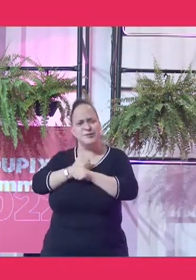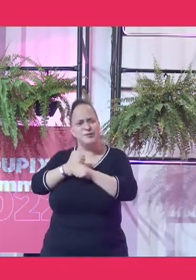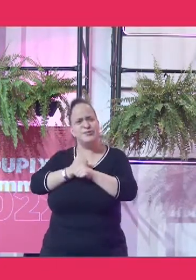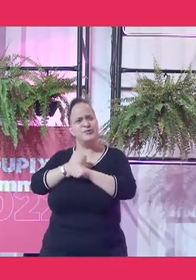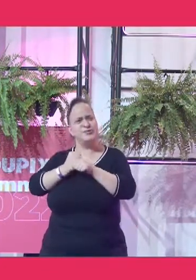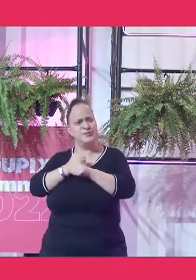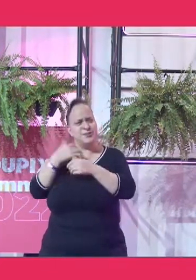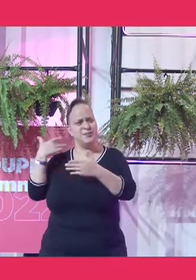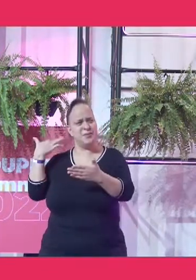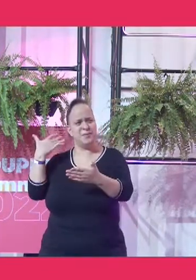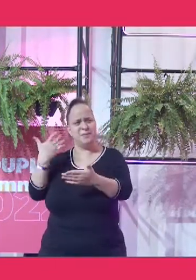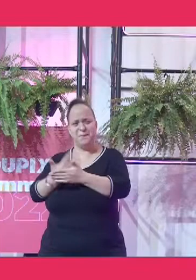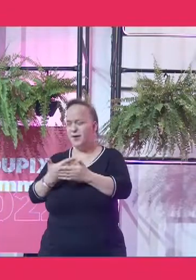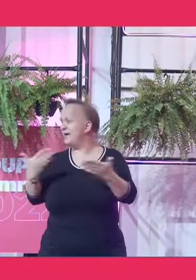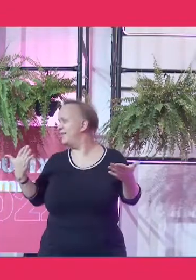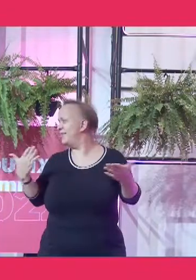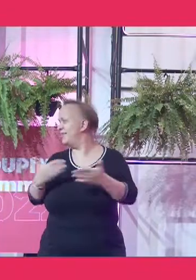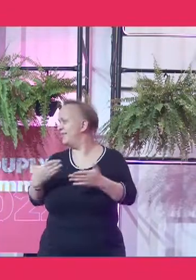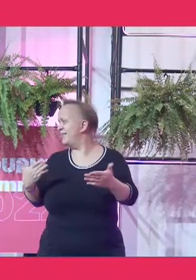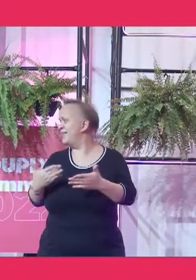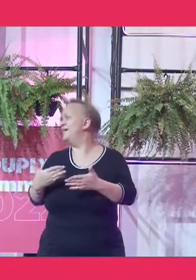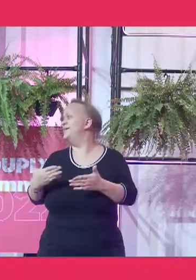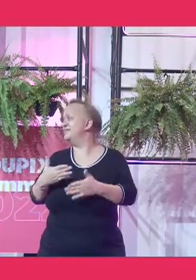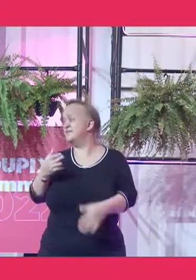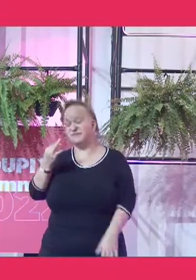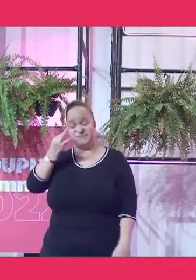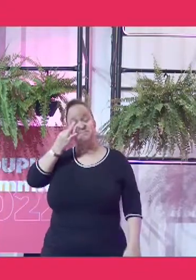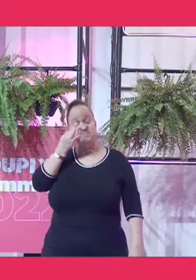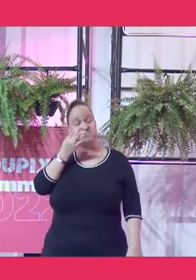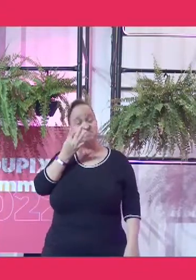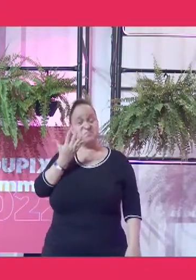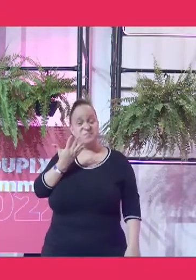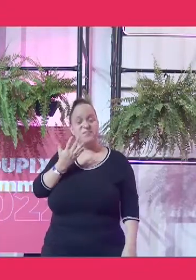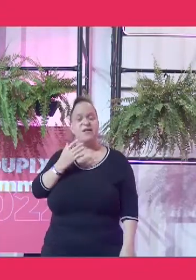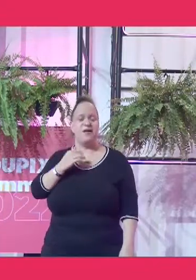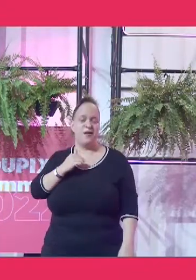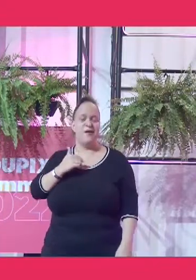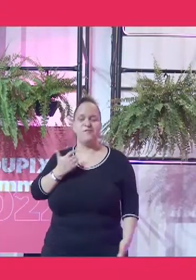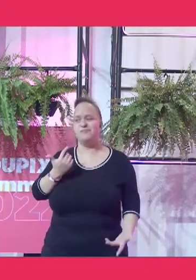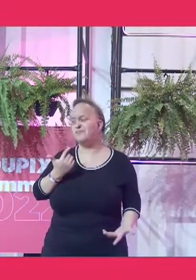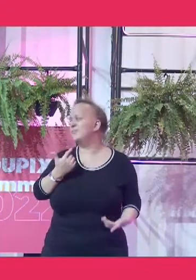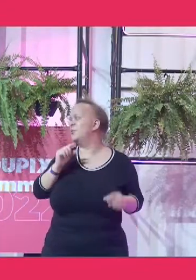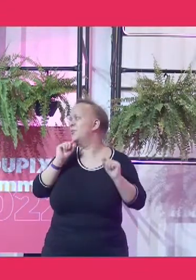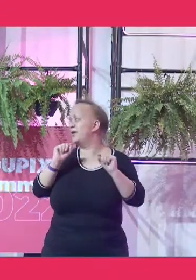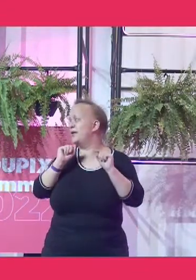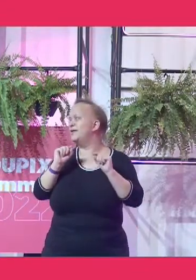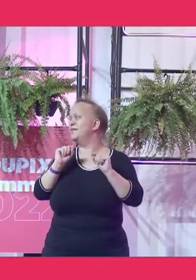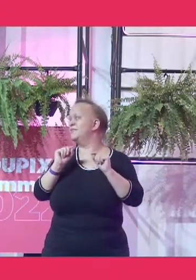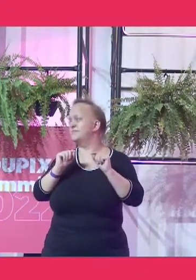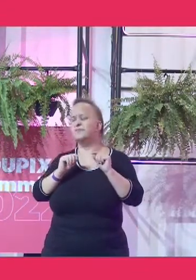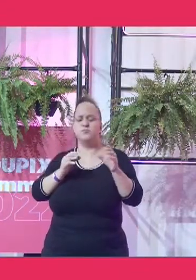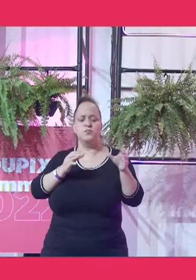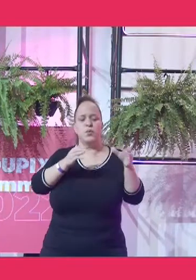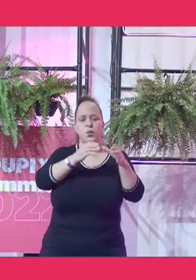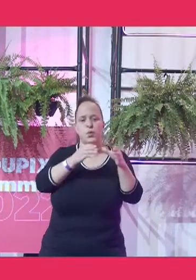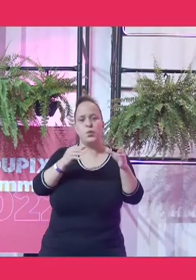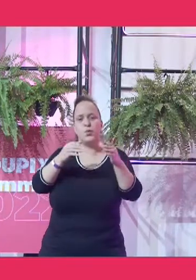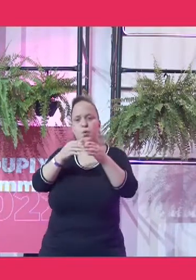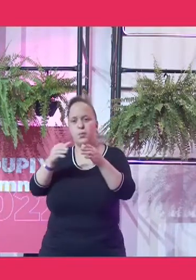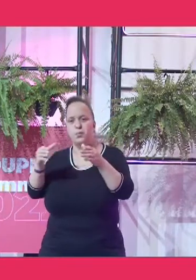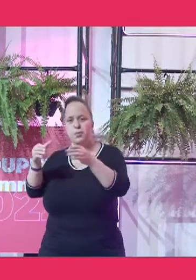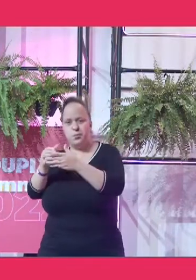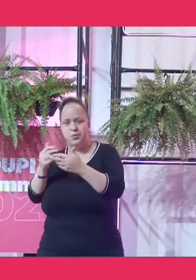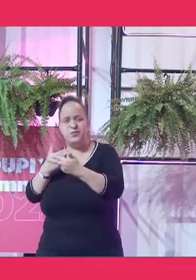a terapia, e, né? Minha velha. 7 anos aqui. Terapia. E é engraçado que eu tenho participado de muitas turmas do Creators Boost, que